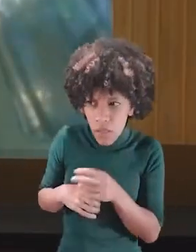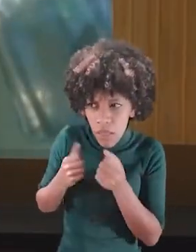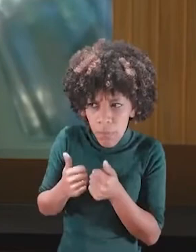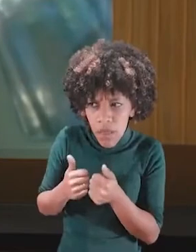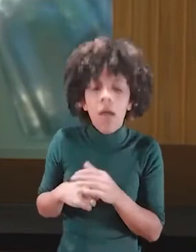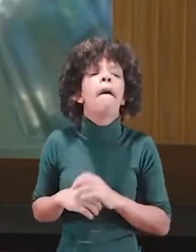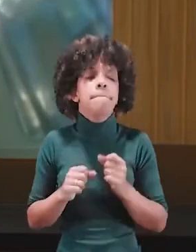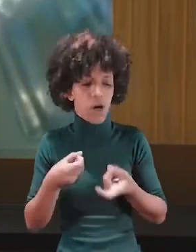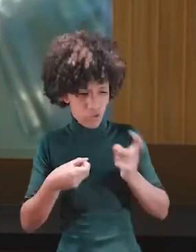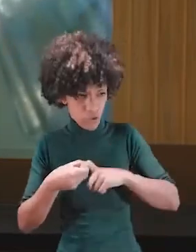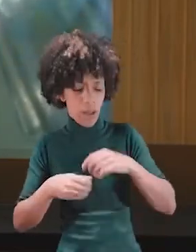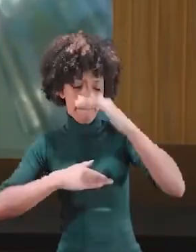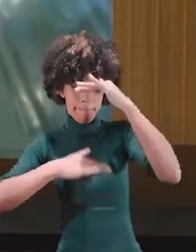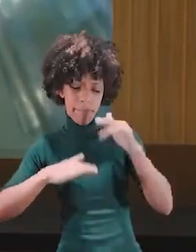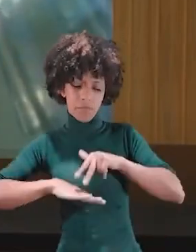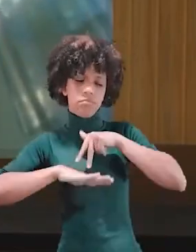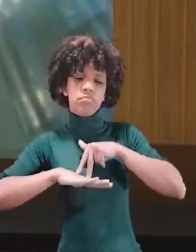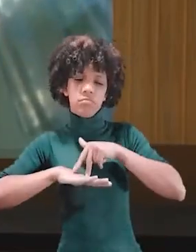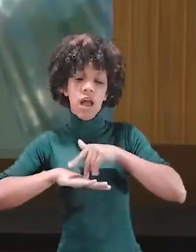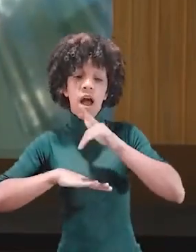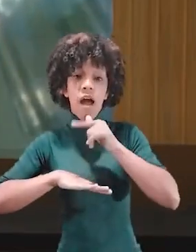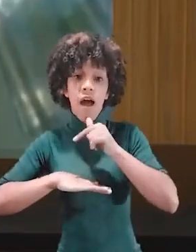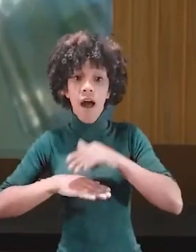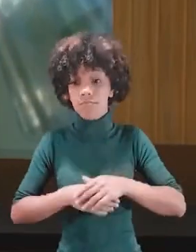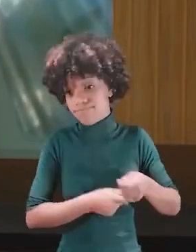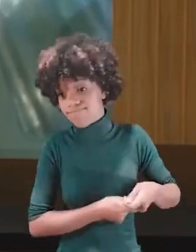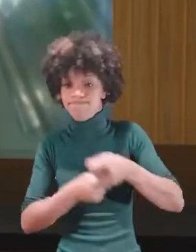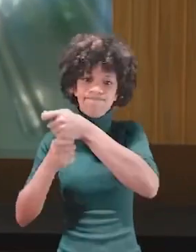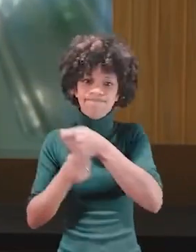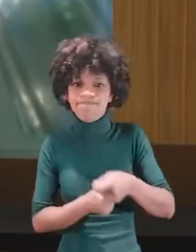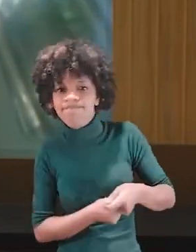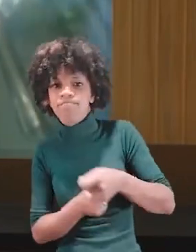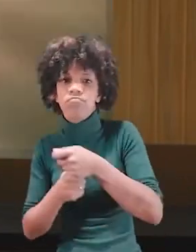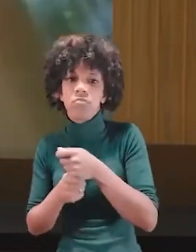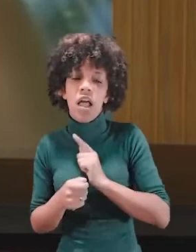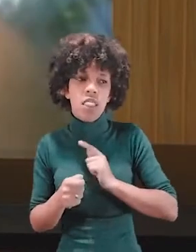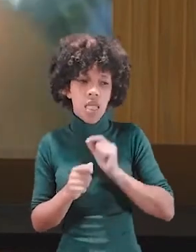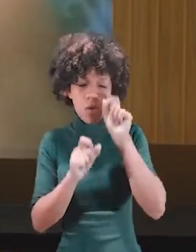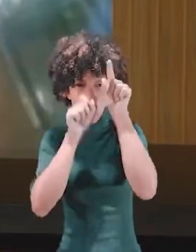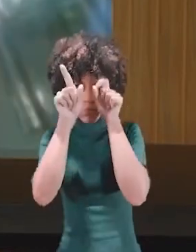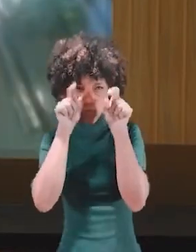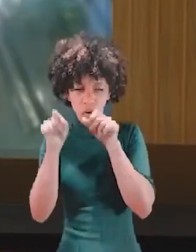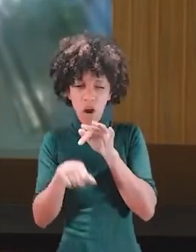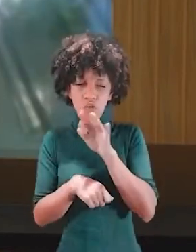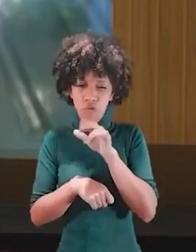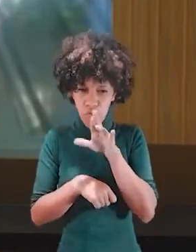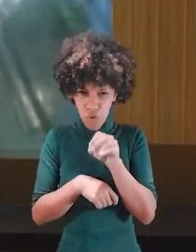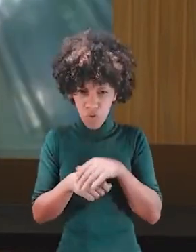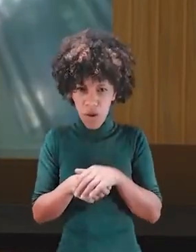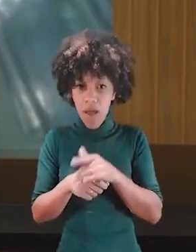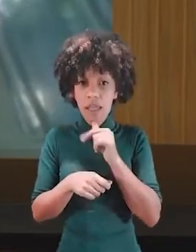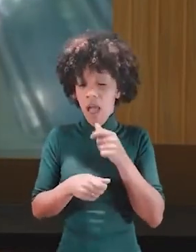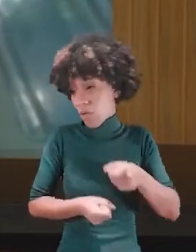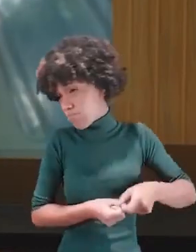tá tudo bem? Pode pôr na caixa de novo. Então agora dá para jogar água na caixa. Aí você mete água, tem os buraquinhos, né, em cima assim, e mete